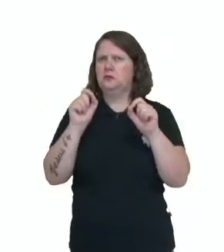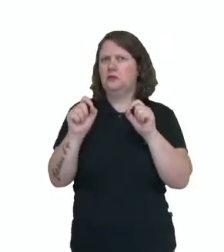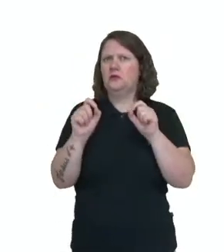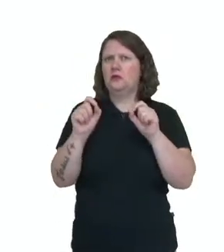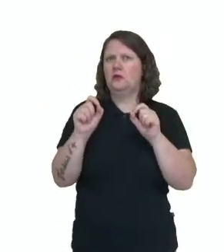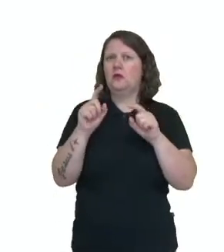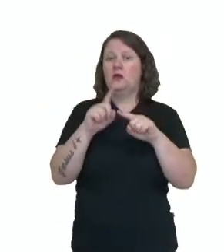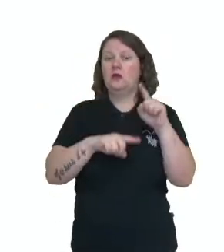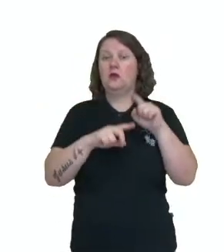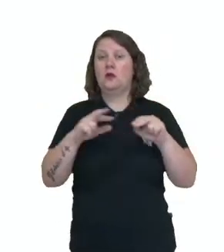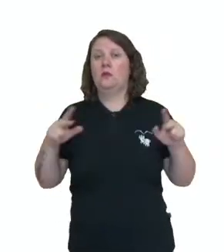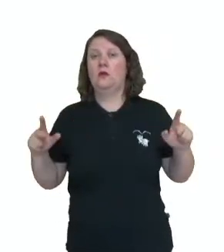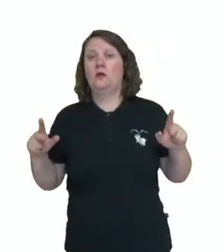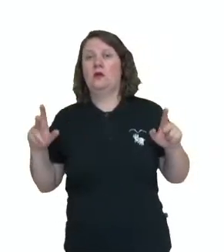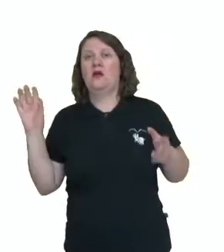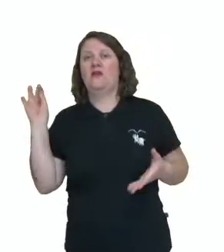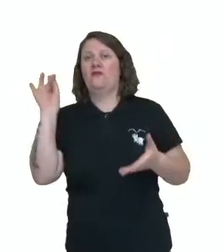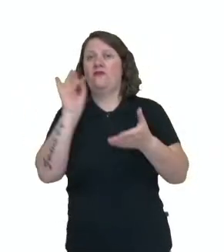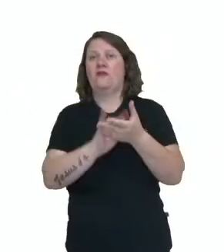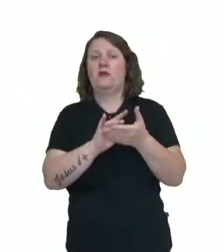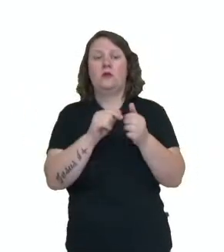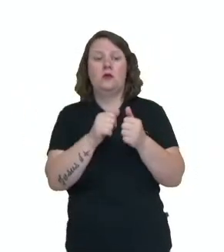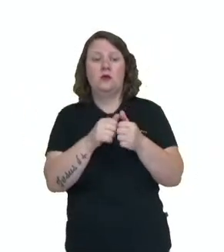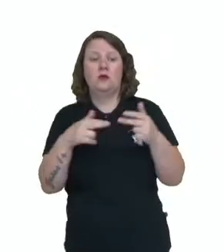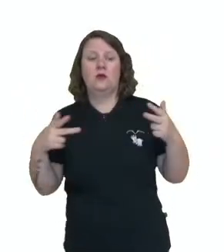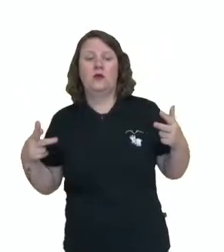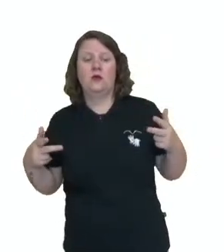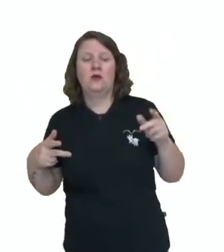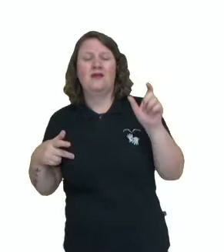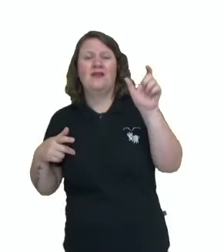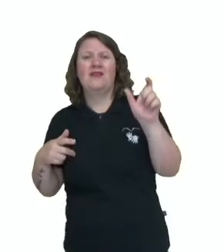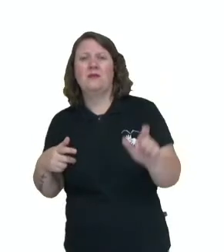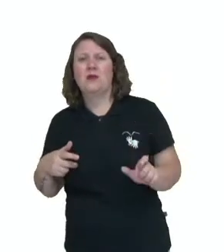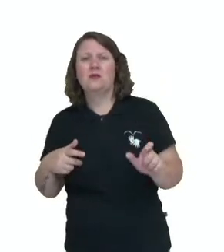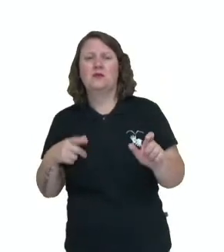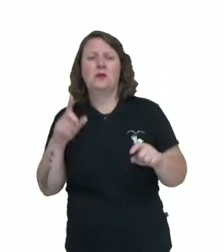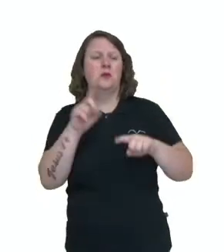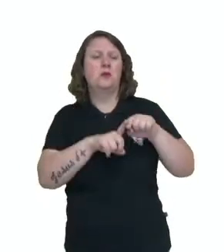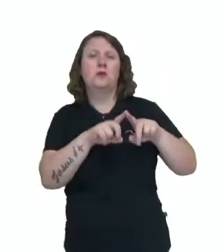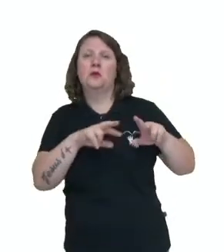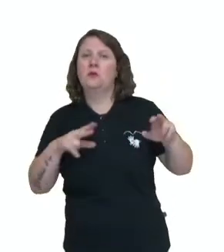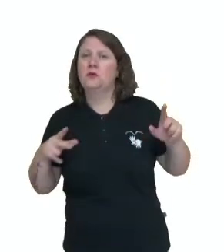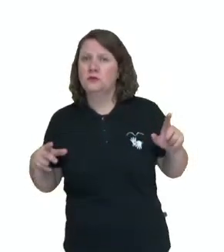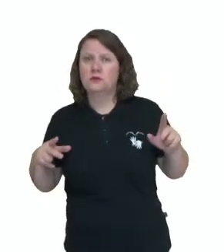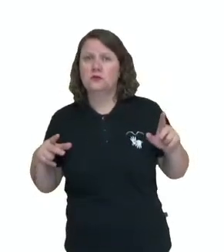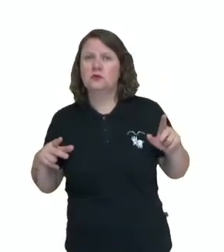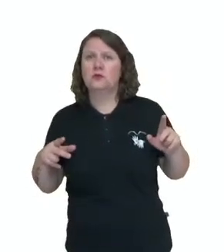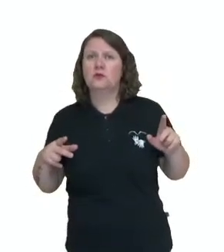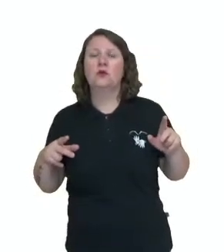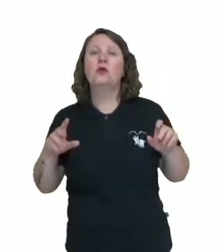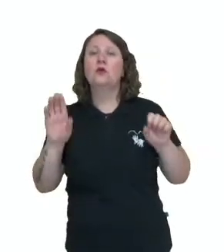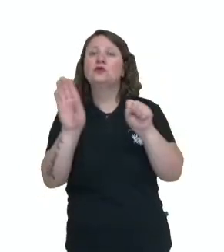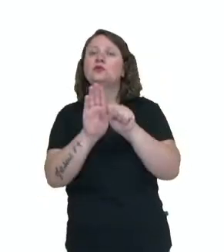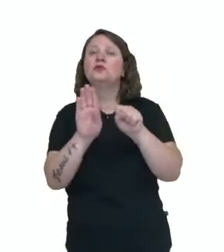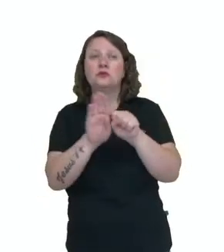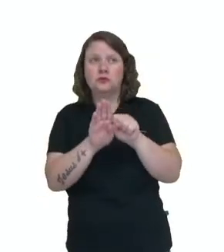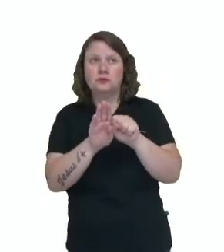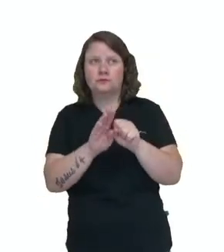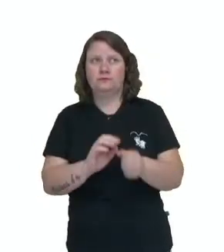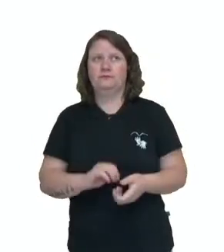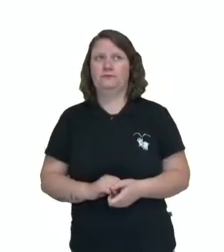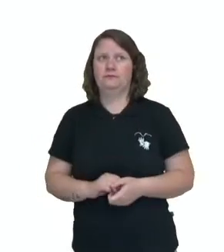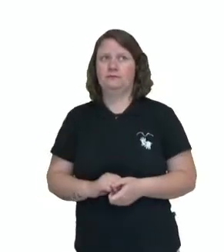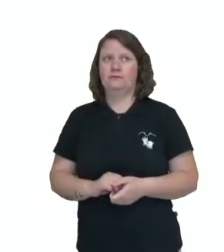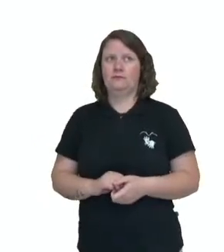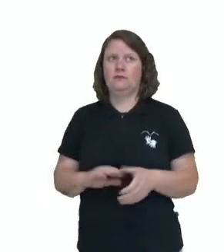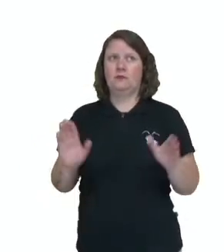elemento sobre o qual se afirma algo. É de quem eu estou falando naquela oração. Já o